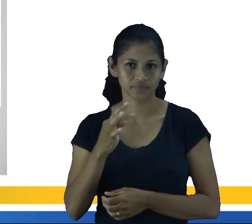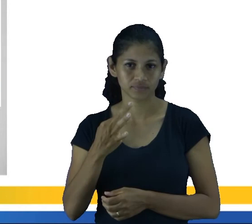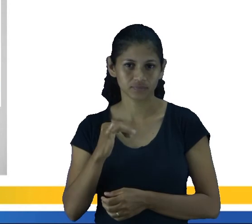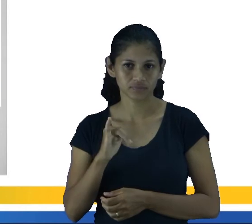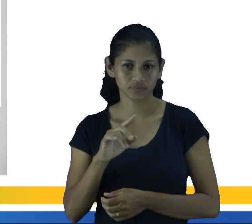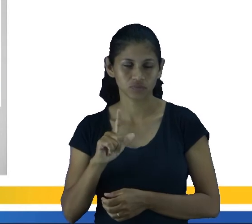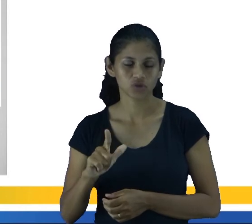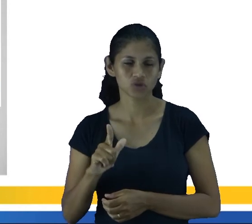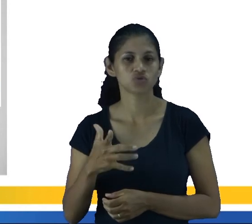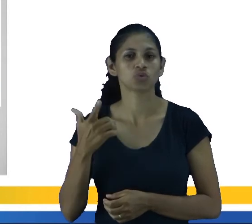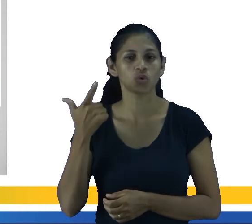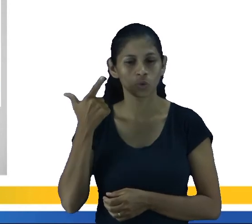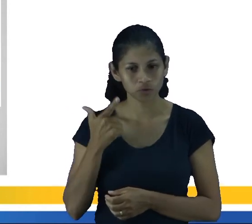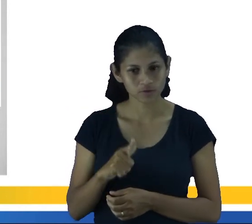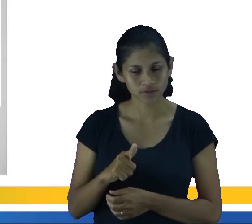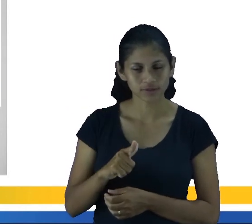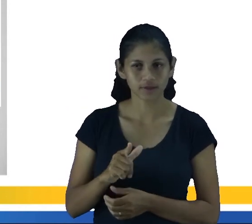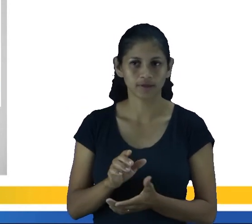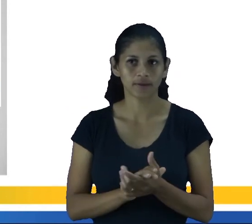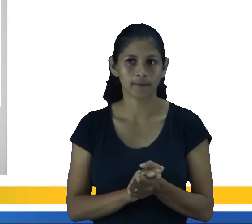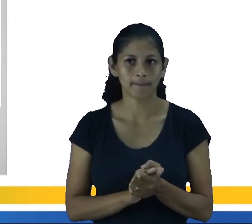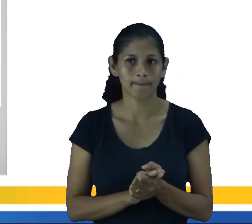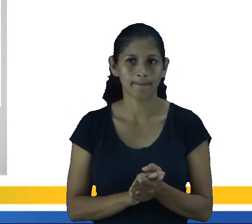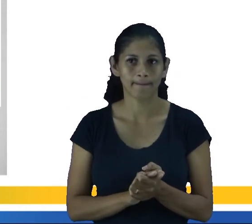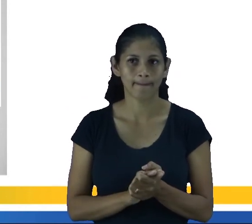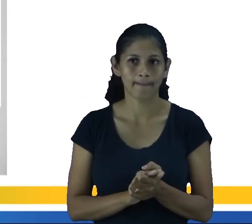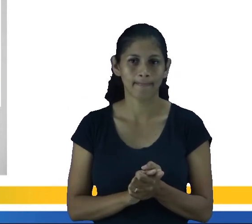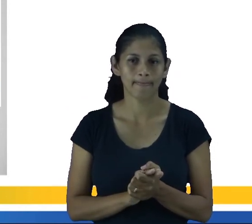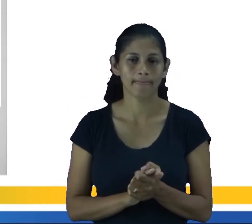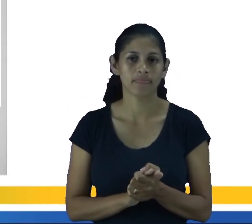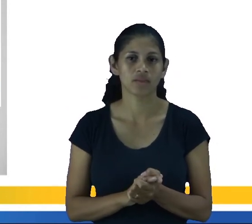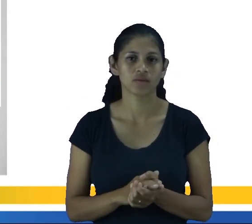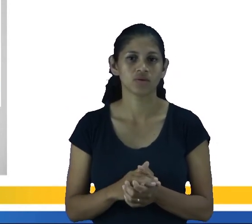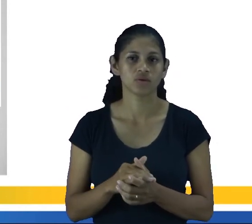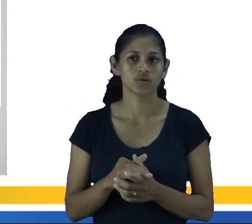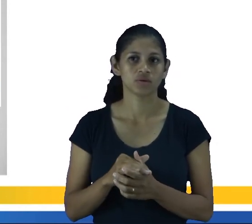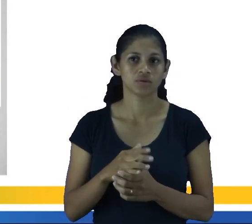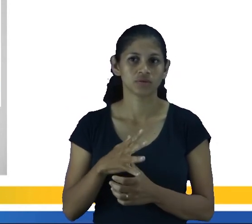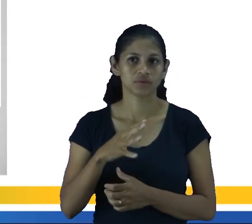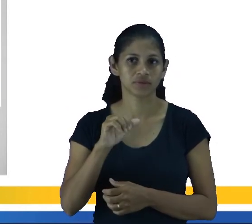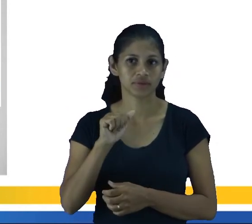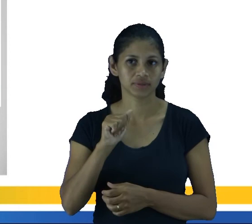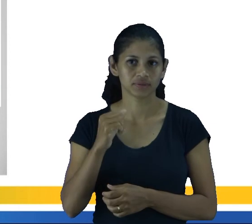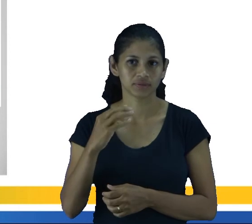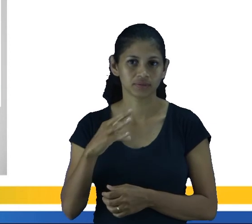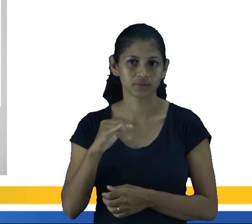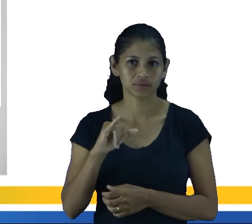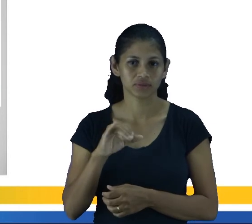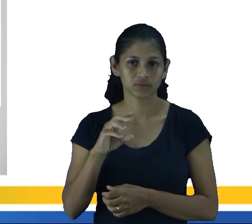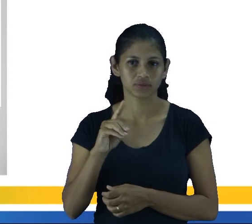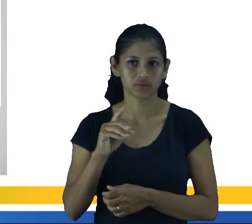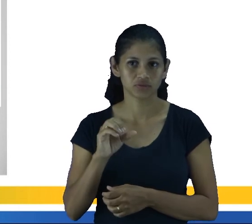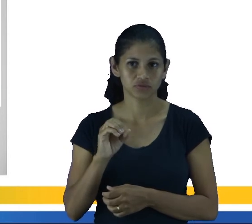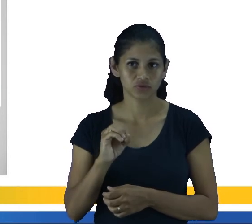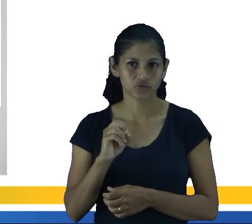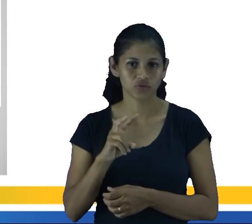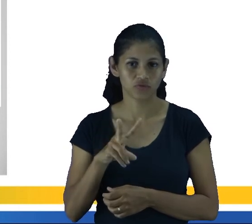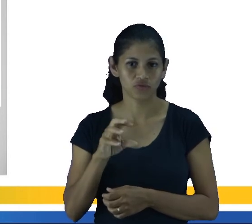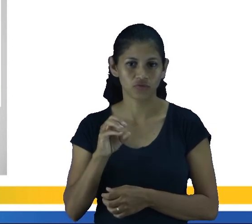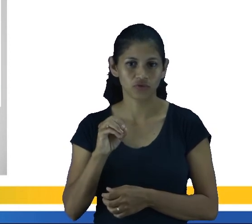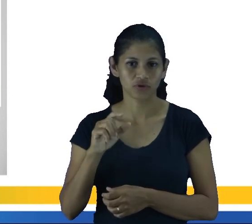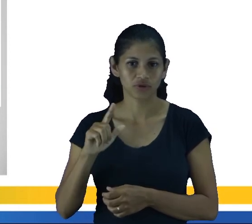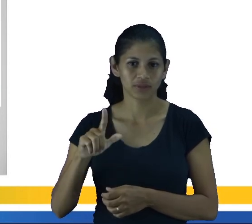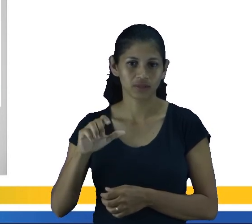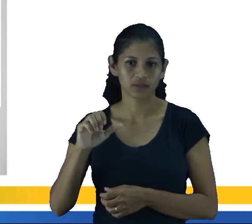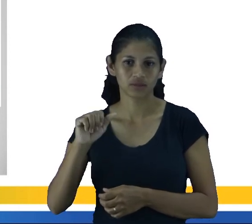reação ocorre. E quem são os nossos ácidos voláteis, né? Então, os ácidos voláteis, eles são o quê? Eles passam facilmente